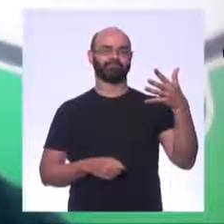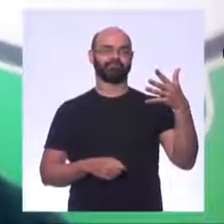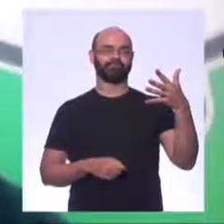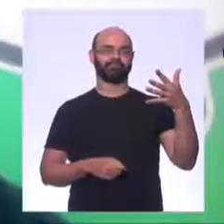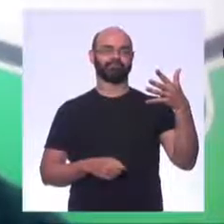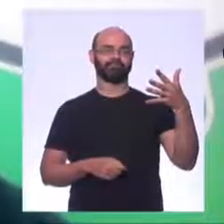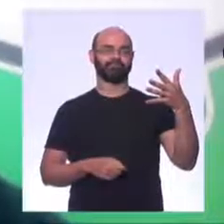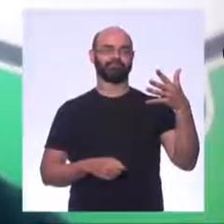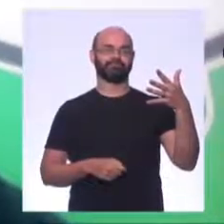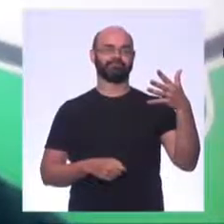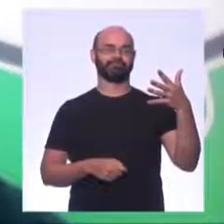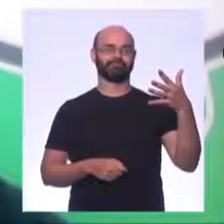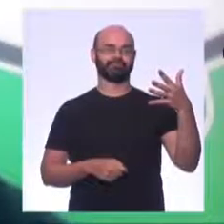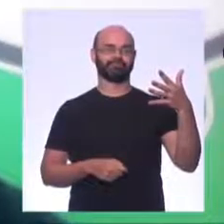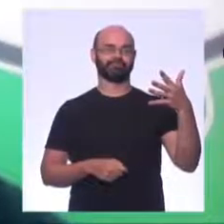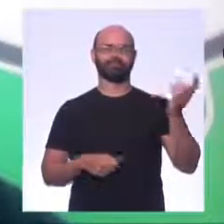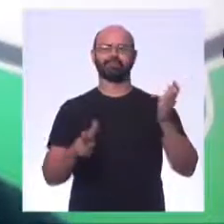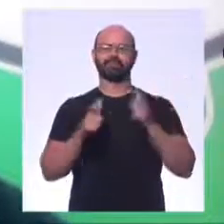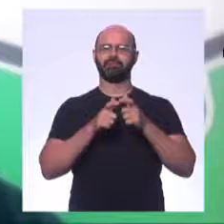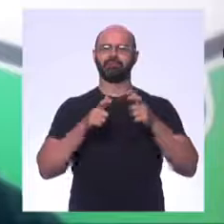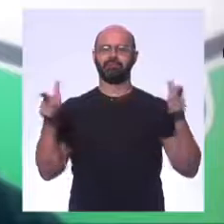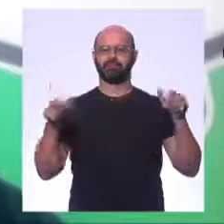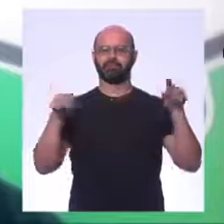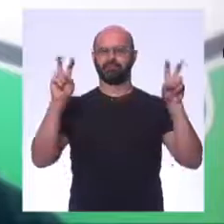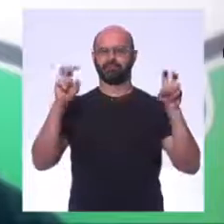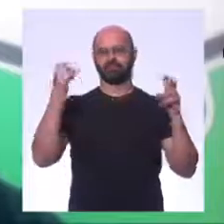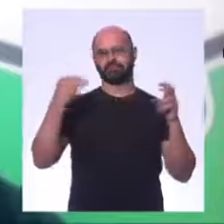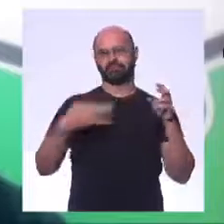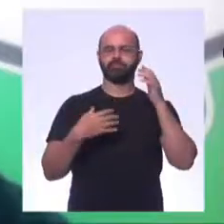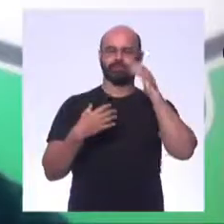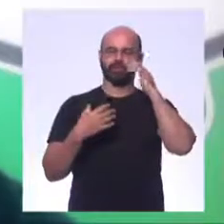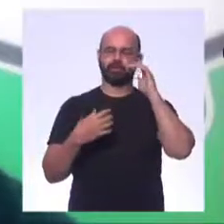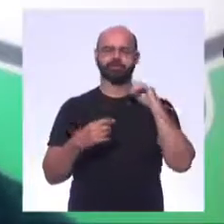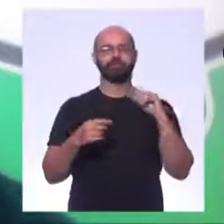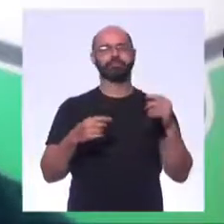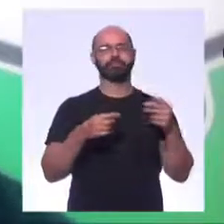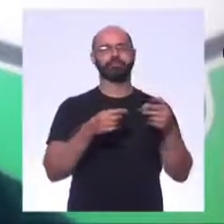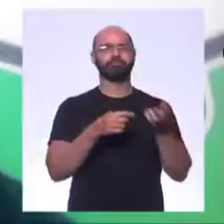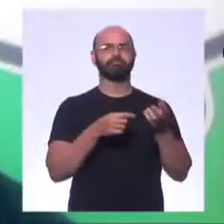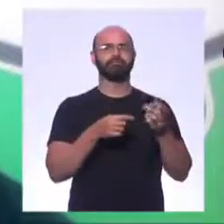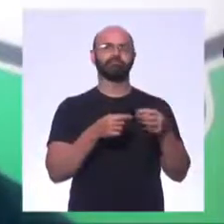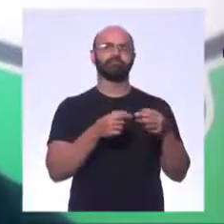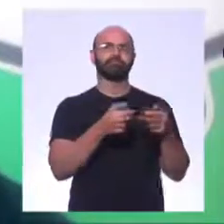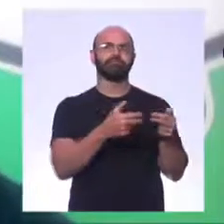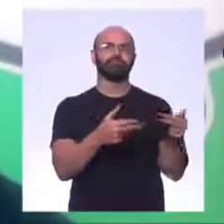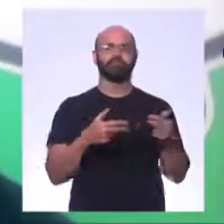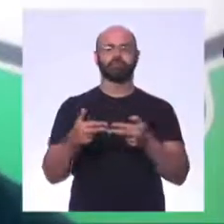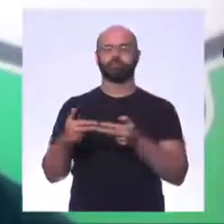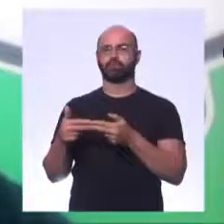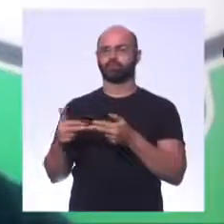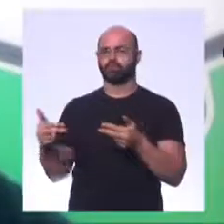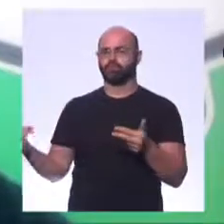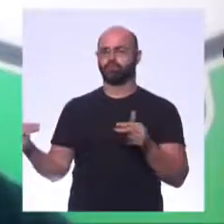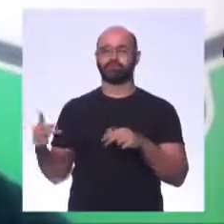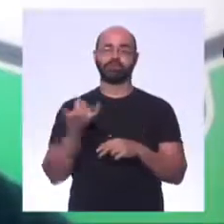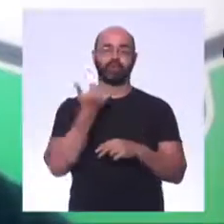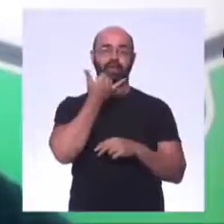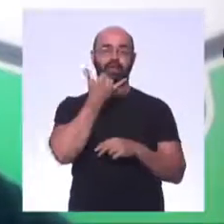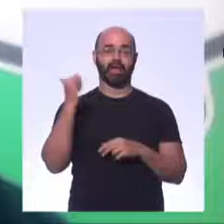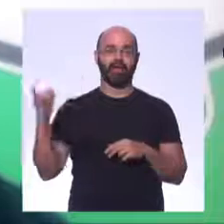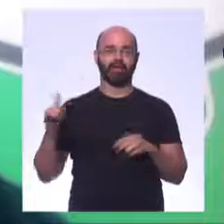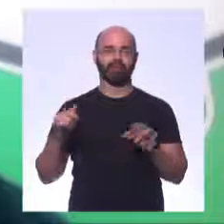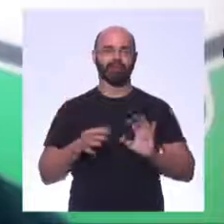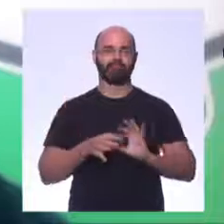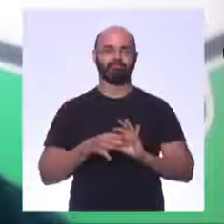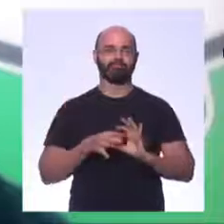a ligação elétrica entre componentes, né? Ligação de fios